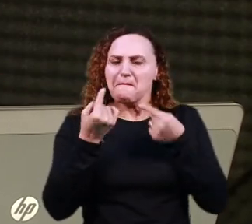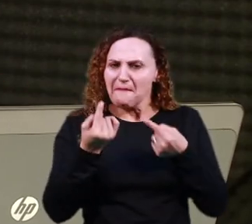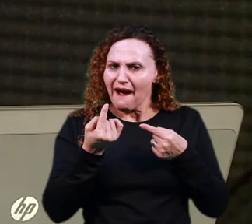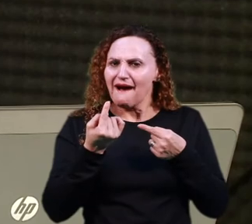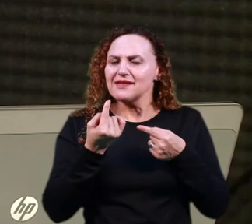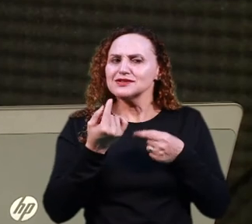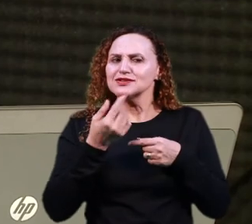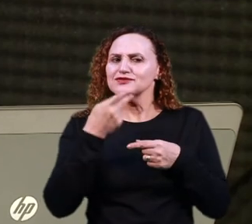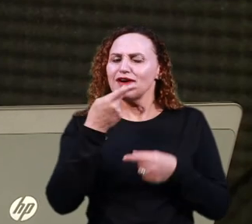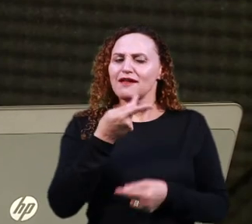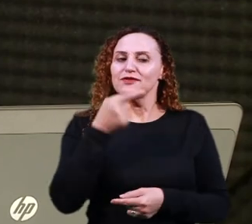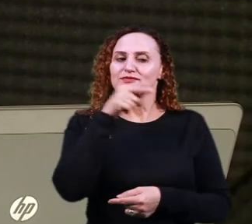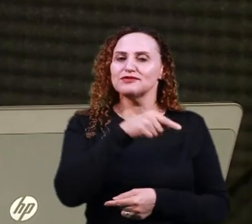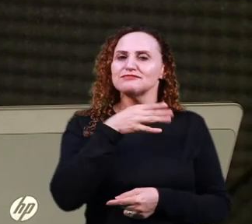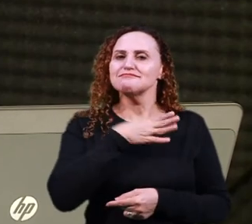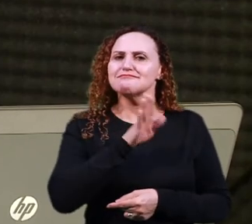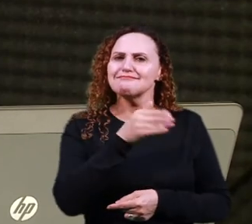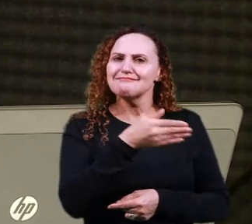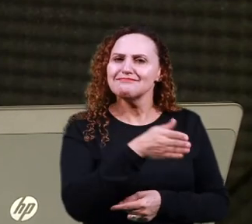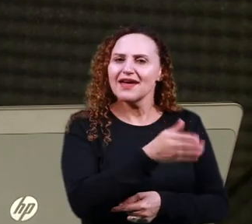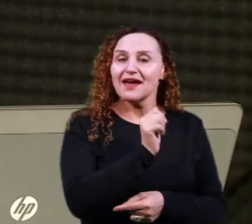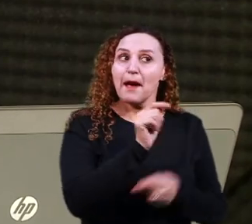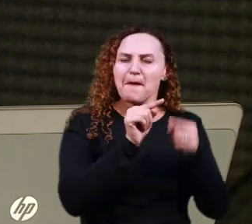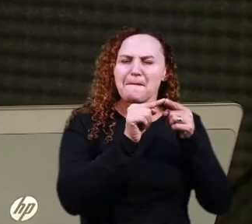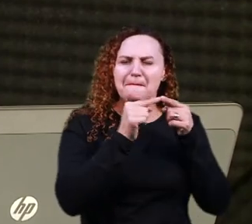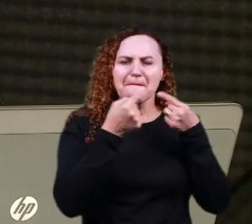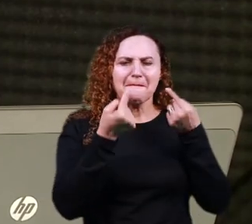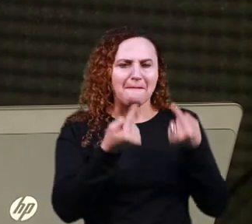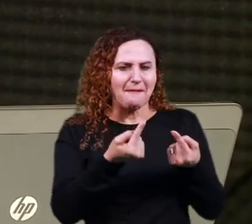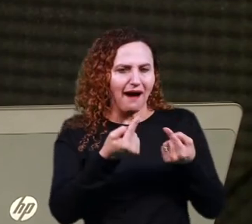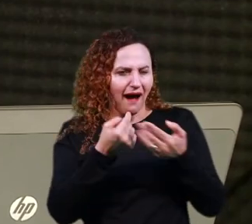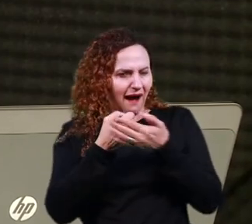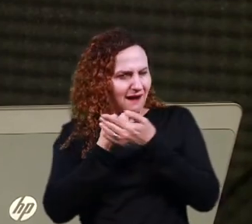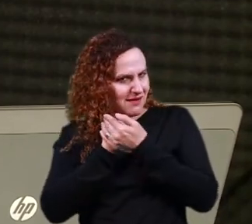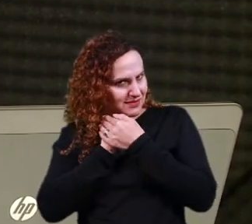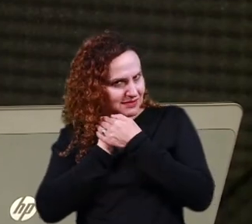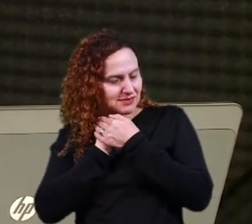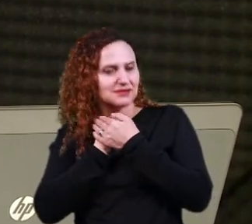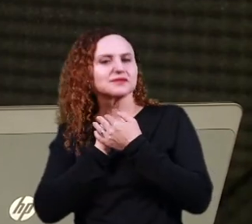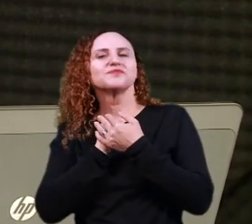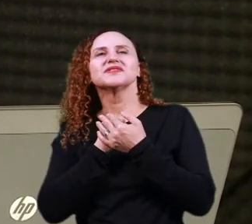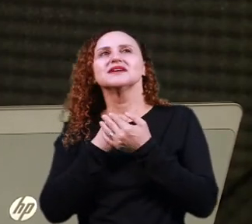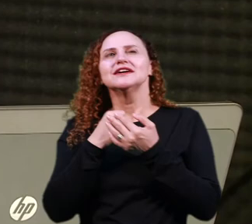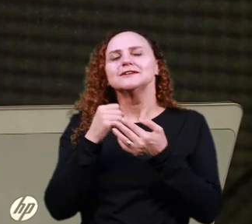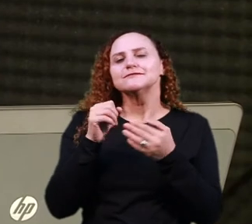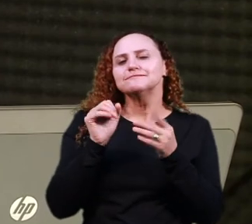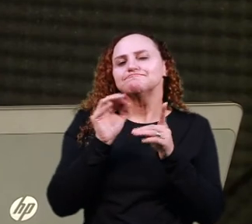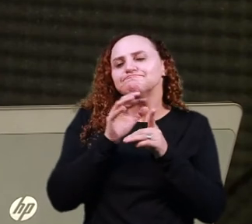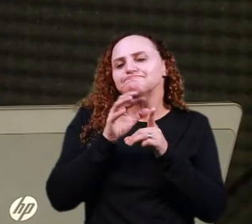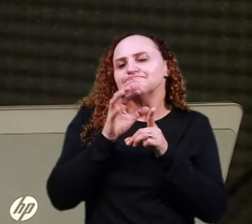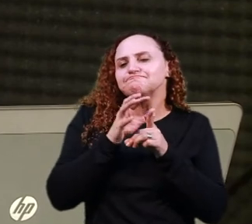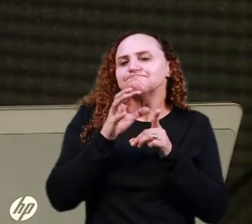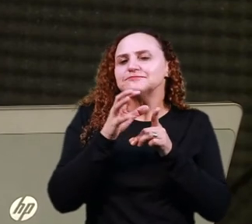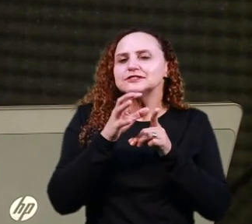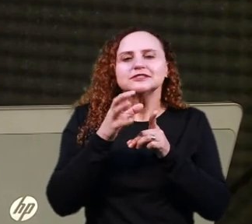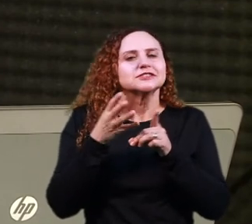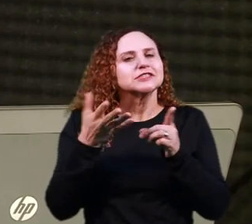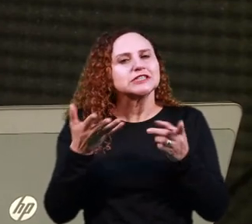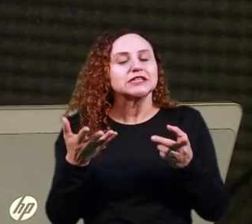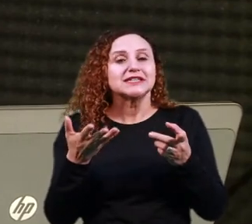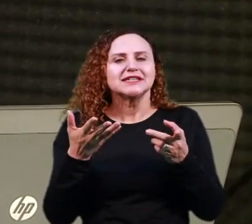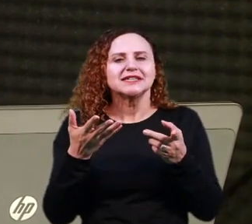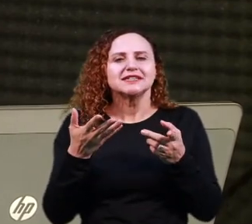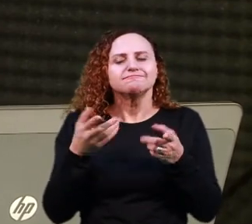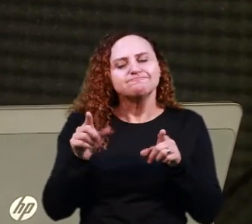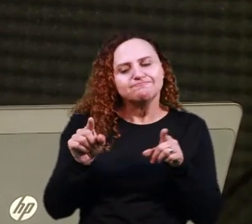querendo dizer sim com isso ele vai meio 15 né só